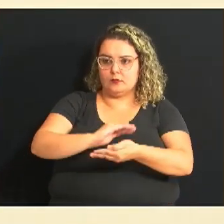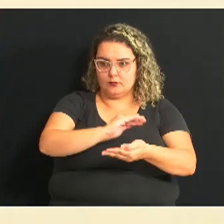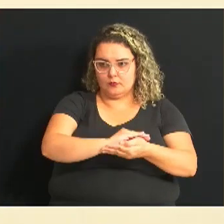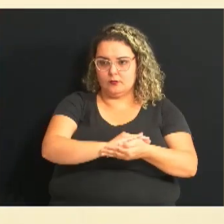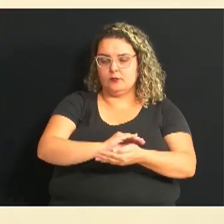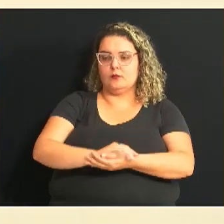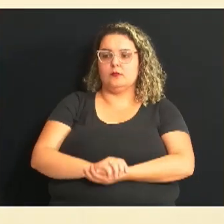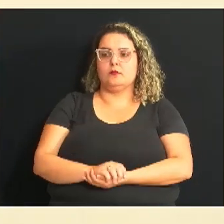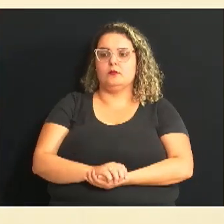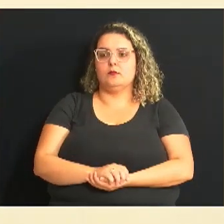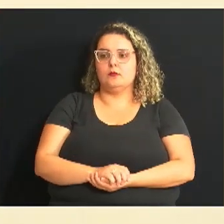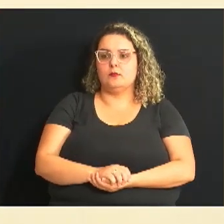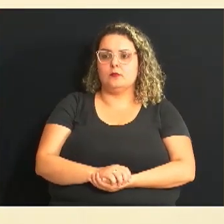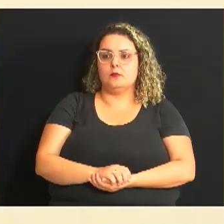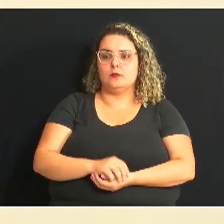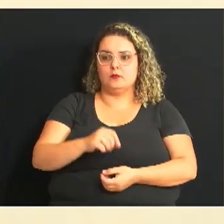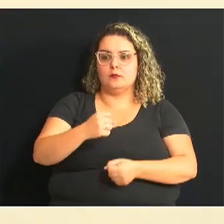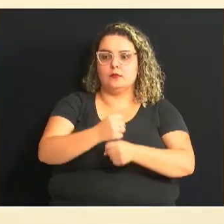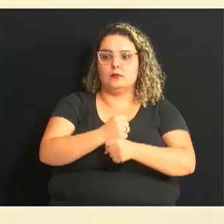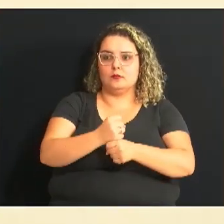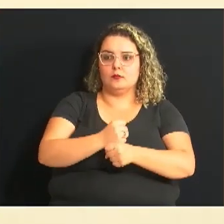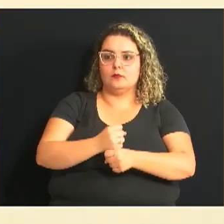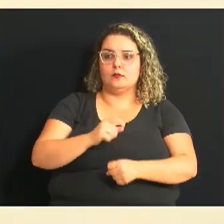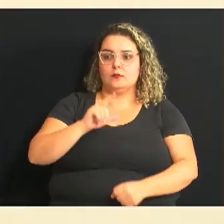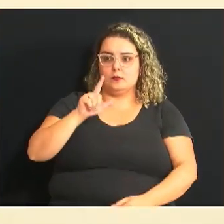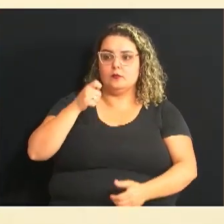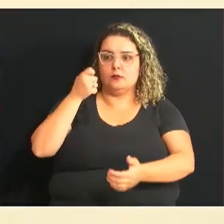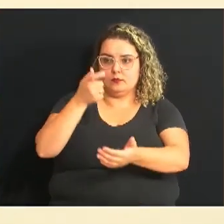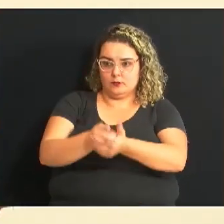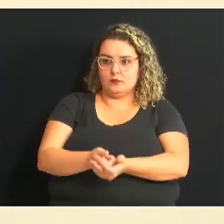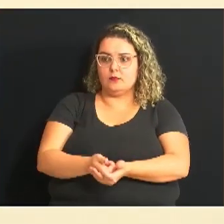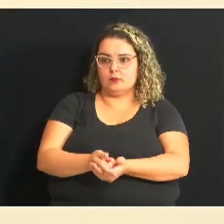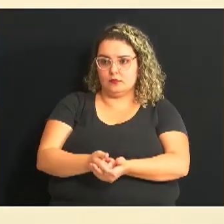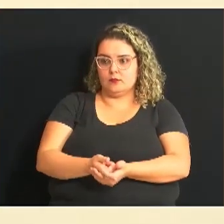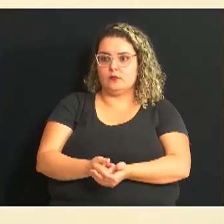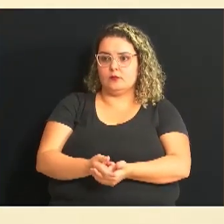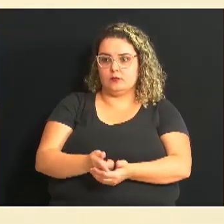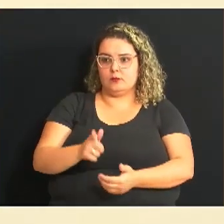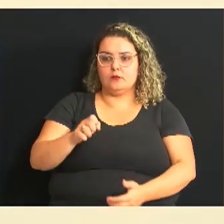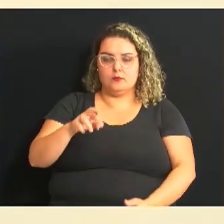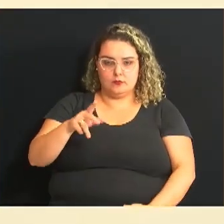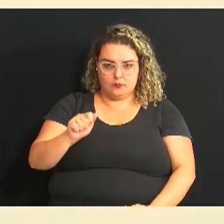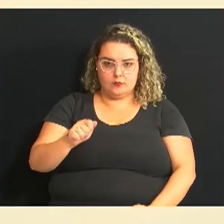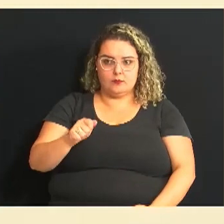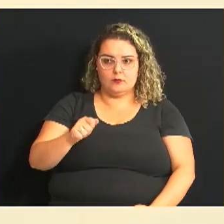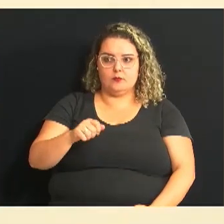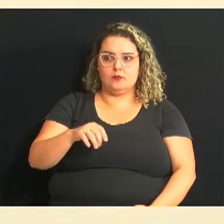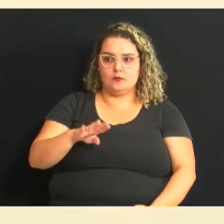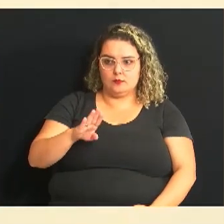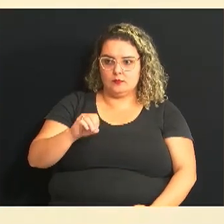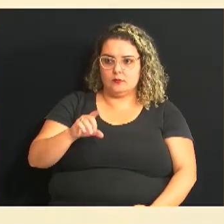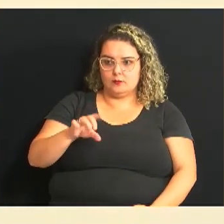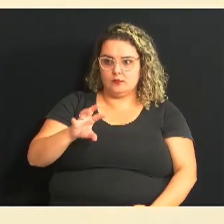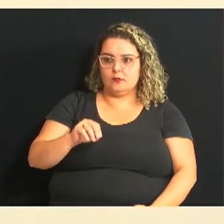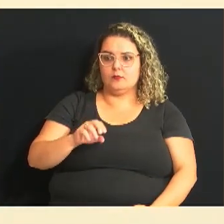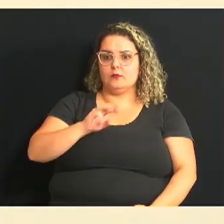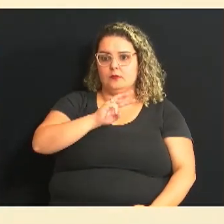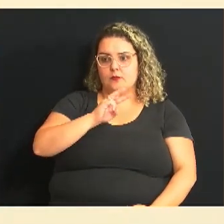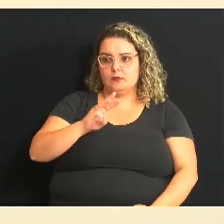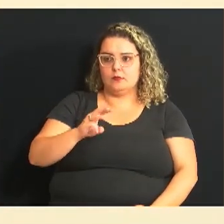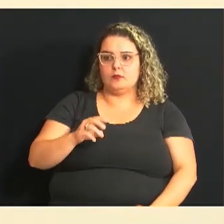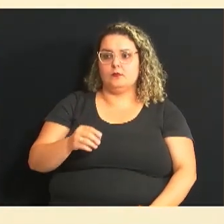O que ela faz esse ano, depois ela faz o pagamento, né? Gera o boleto no site, conforme você disse, gera o boleto, faz o